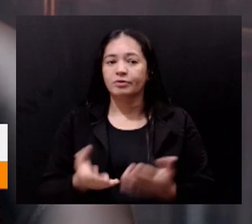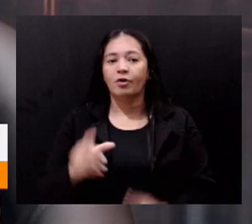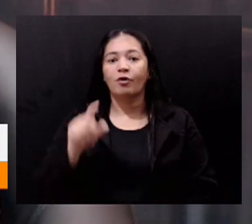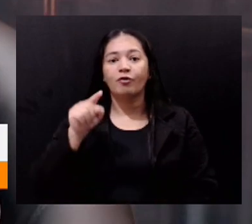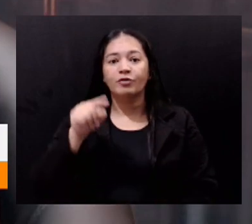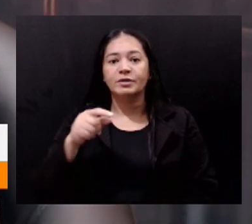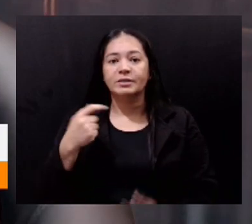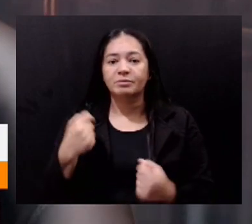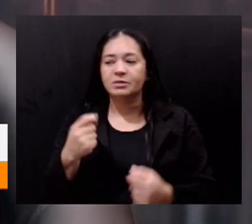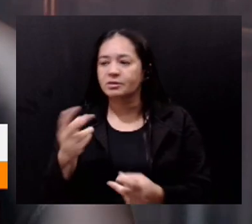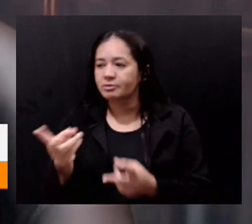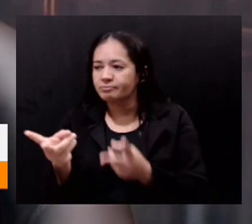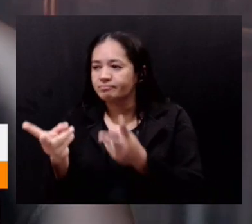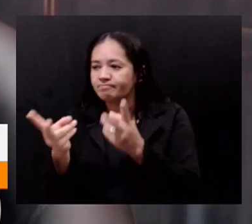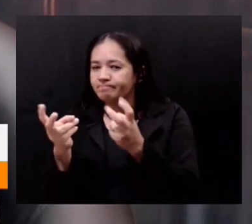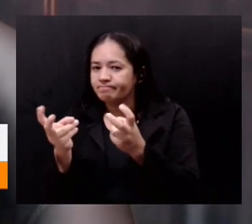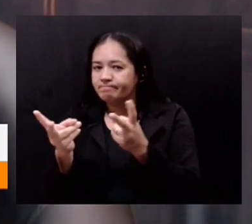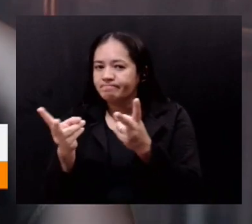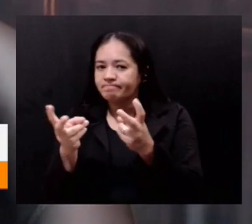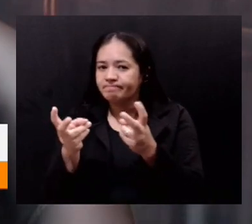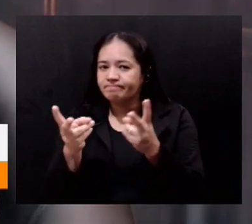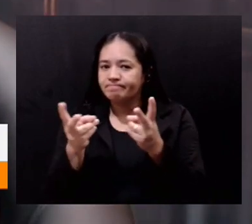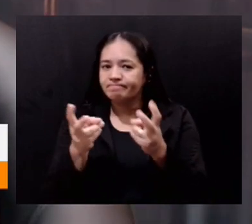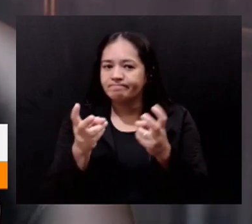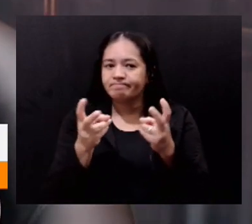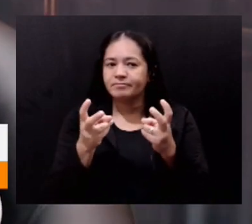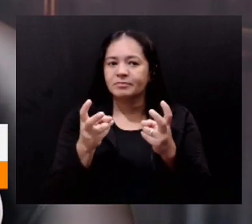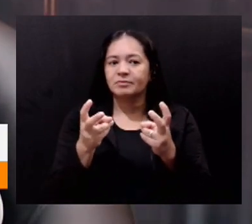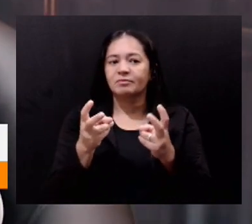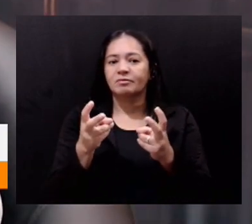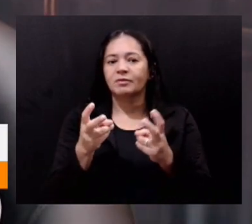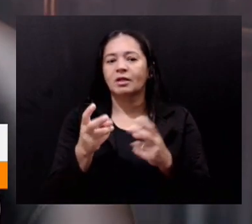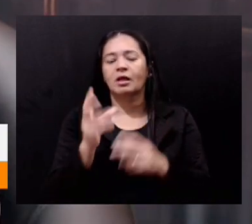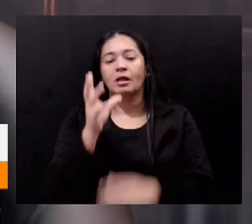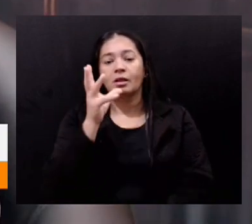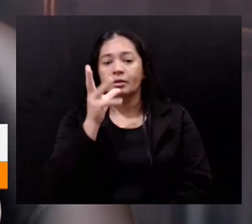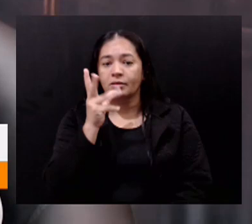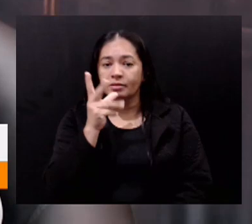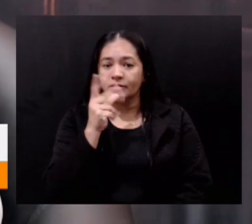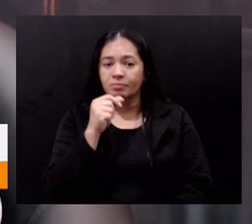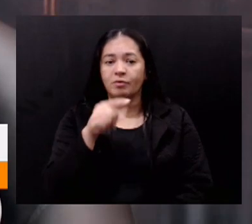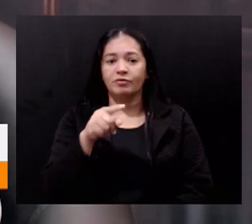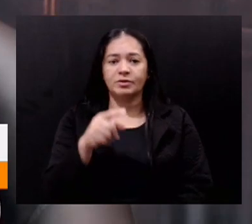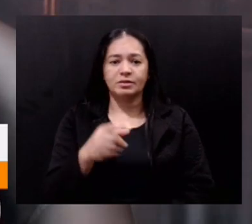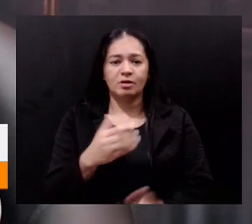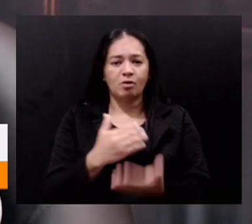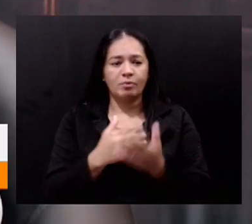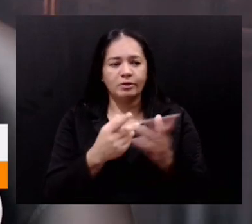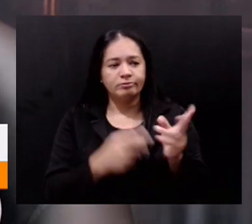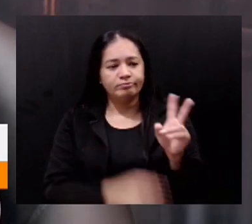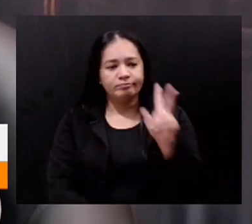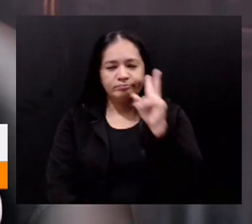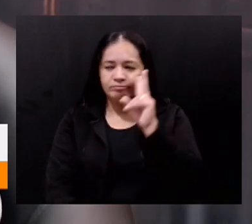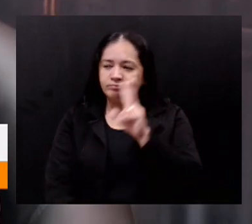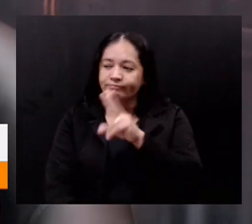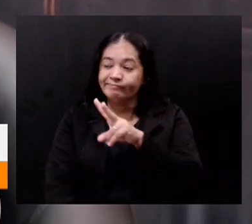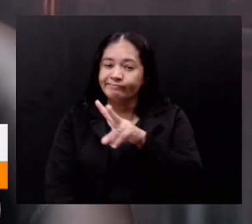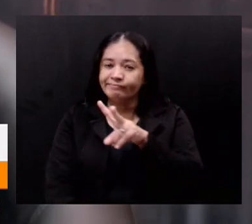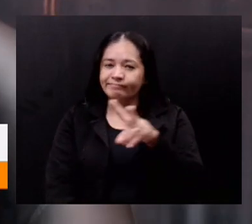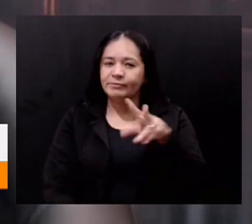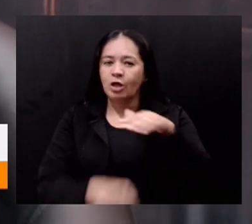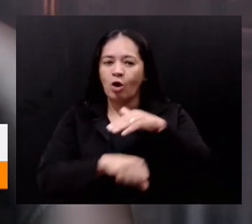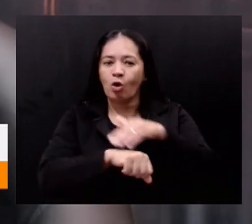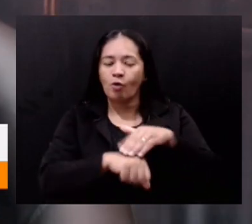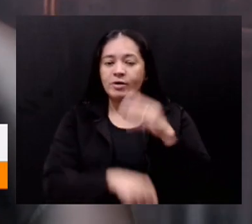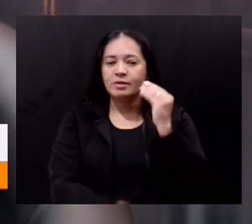muito, né? Então, é uma questão que leva tempo. Uhum. Então, você vai observando, você vai conversando, você vai tentando. Agora,